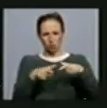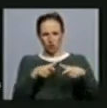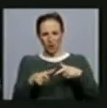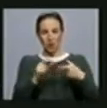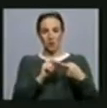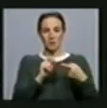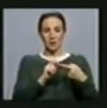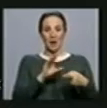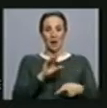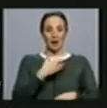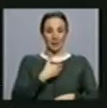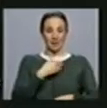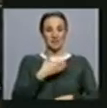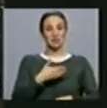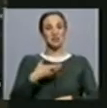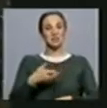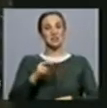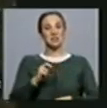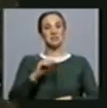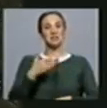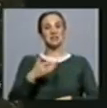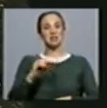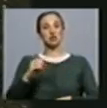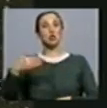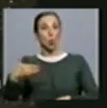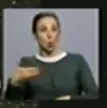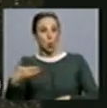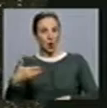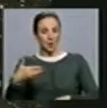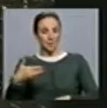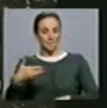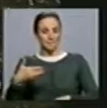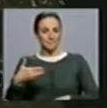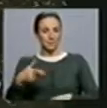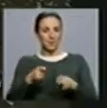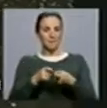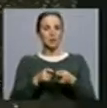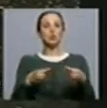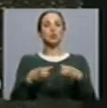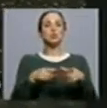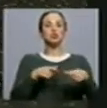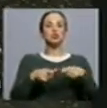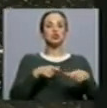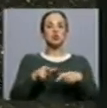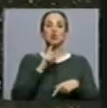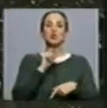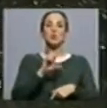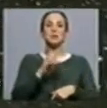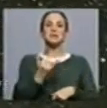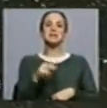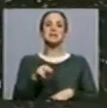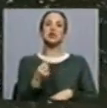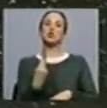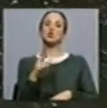chamada HD 173701, ali naquela zona da constelação do Cisne, como nós estamos a ver, e é chamada uma